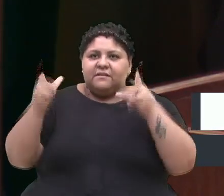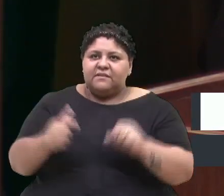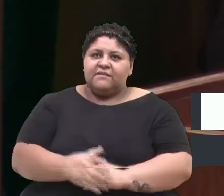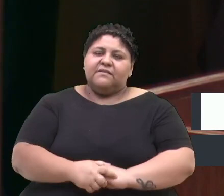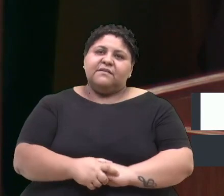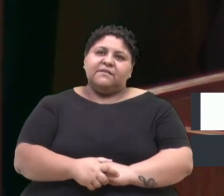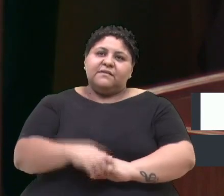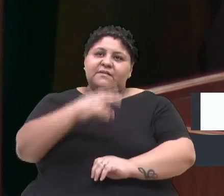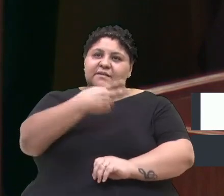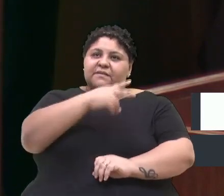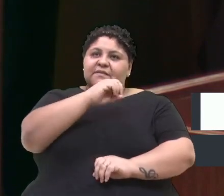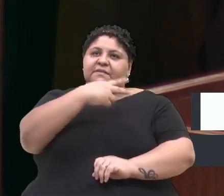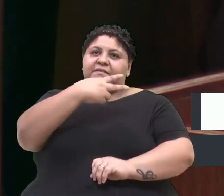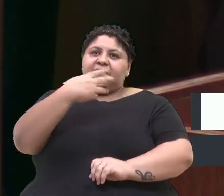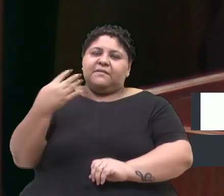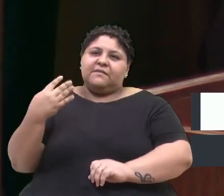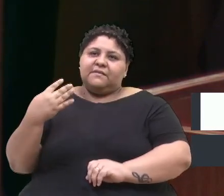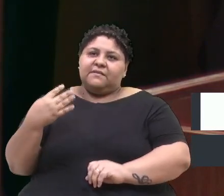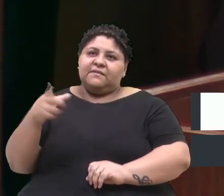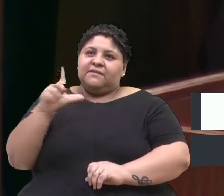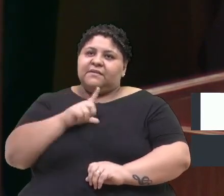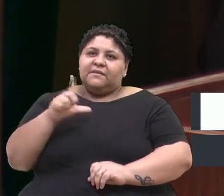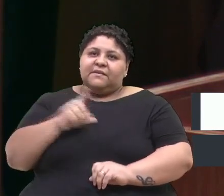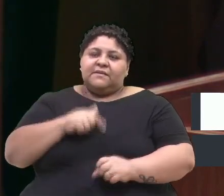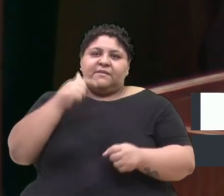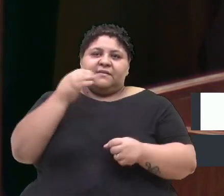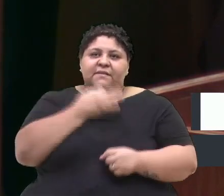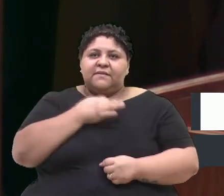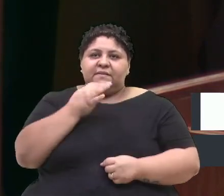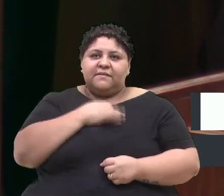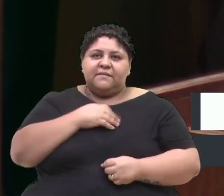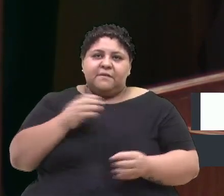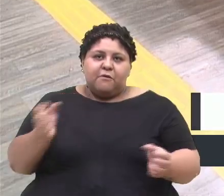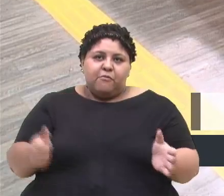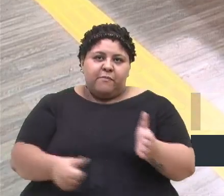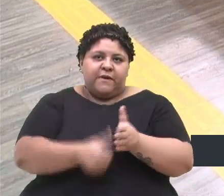2024 tenha uma Caxias mais próspera. Obrigado, pai.